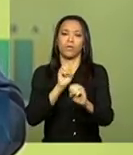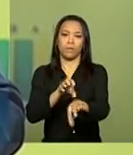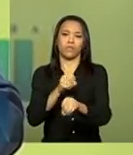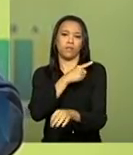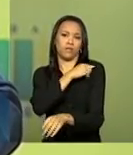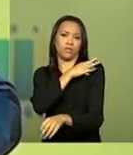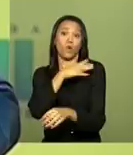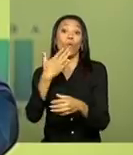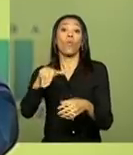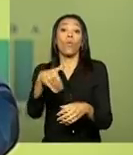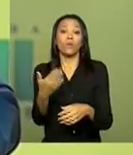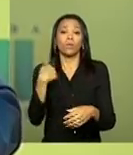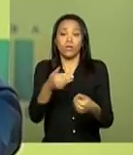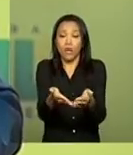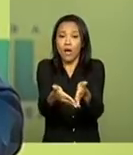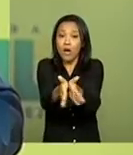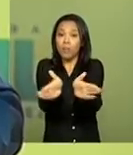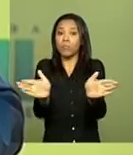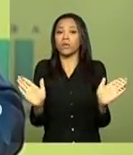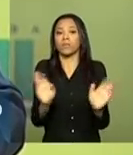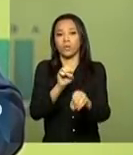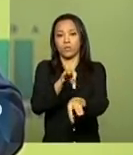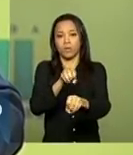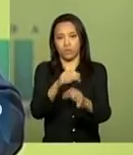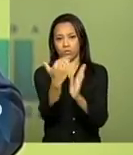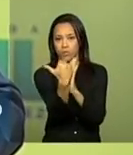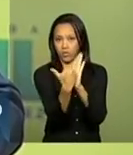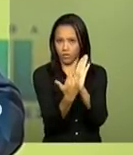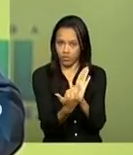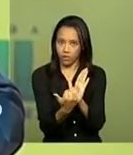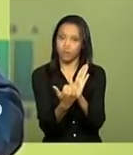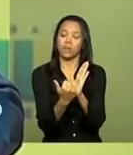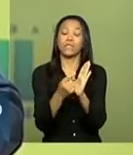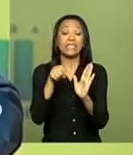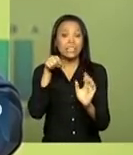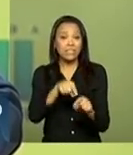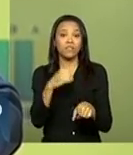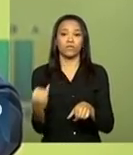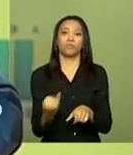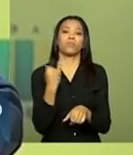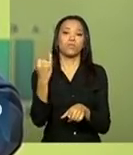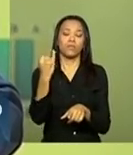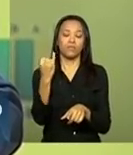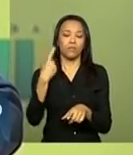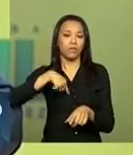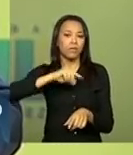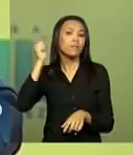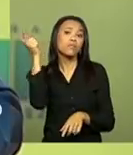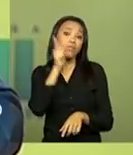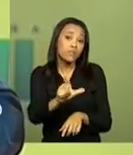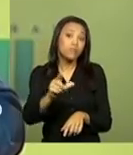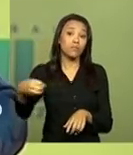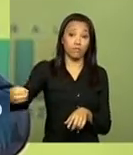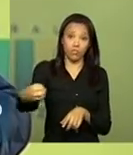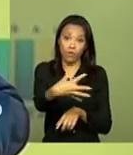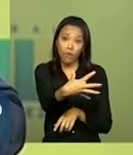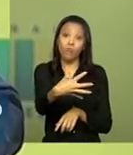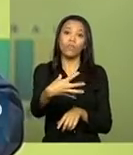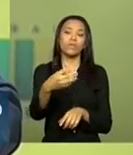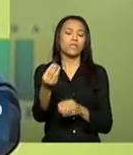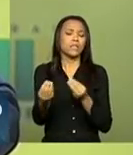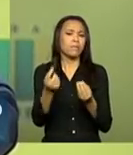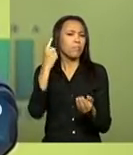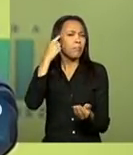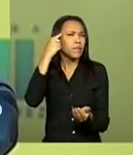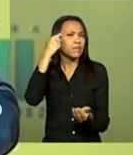os programas todos de apoio, de assistência ao ensino médio, o que foi importantíssimo para que a gente tivesse uma nova realidade e pudesse pensar essa agenda agora